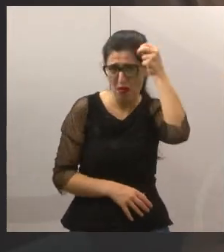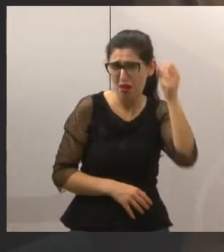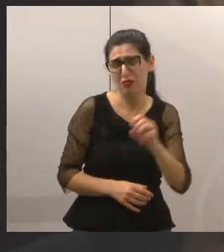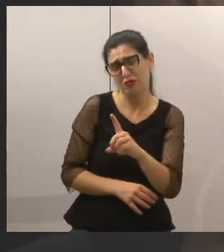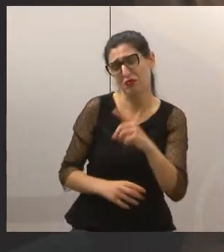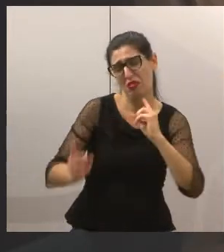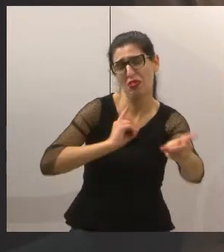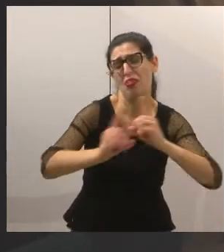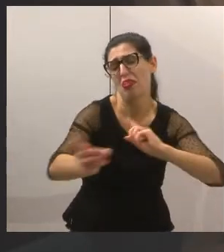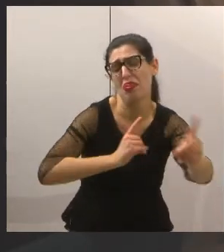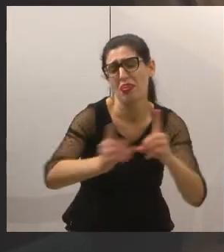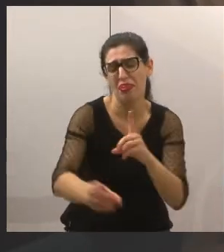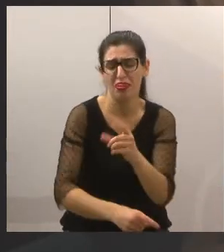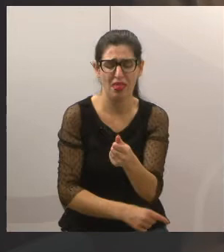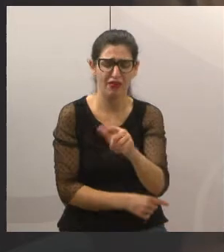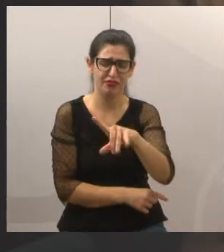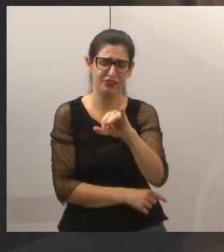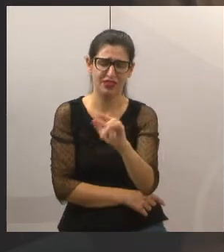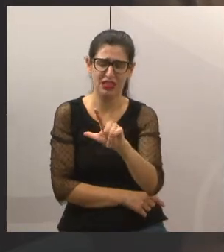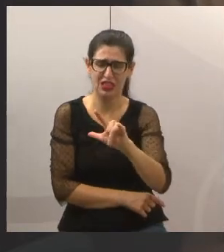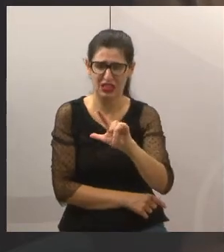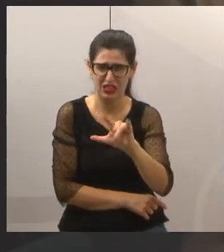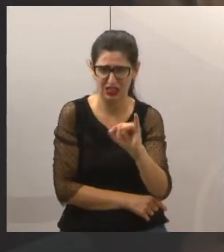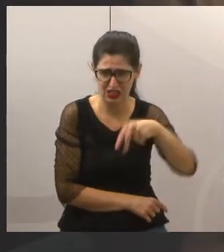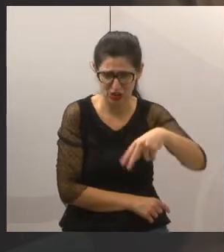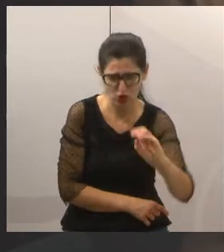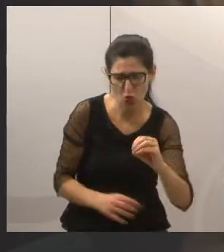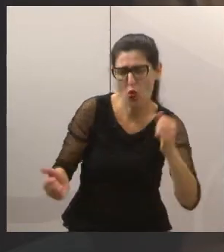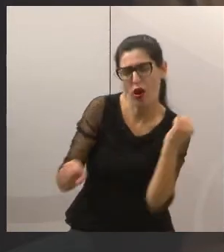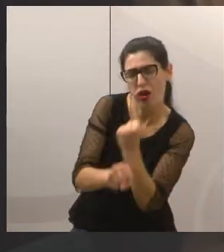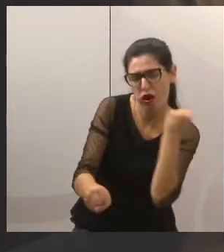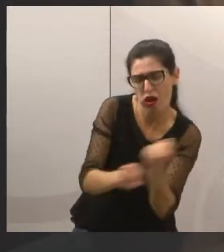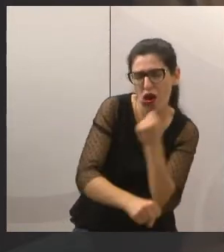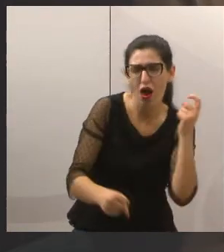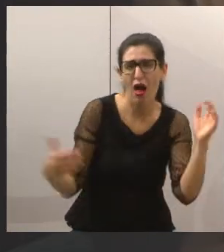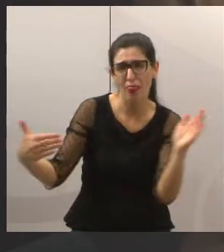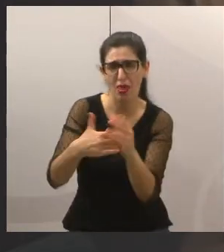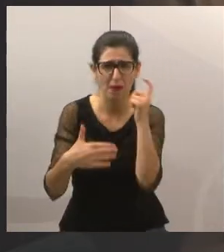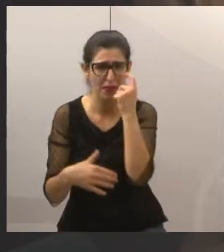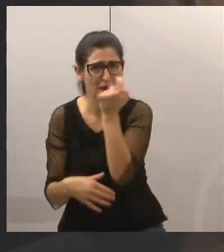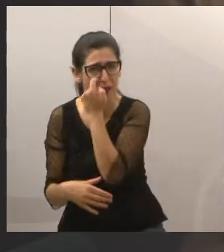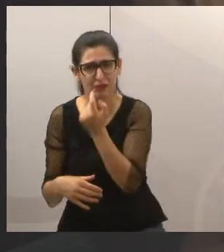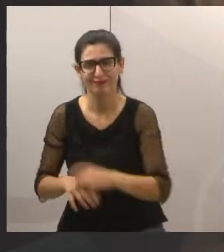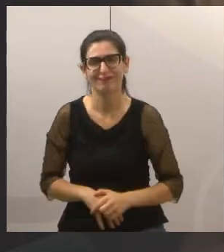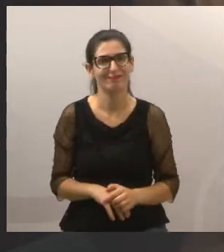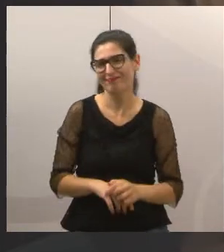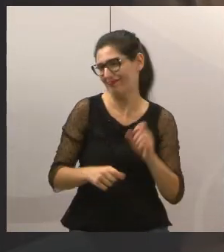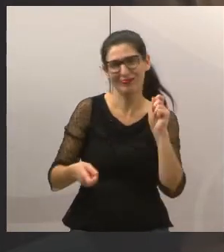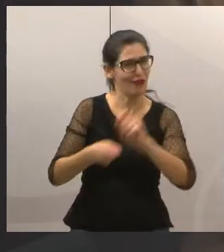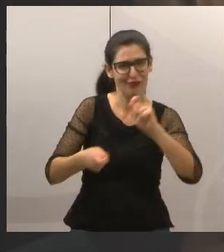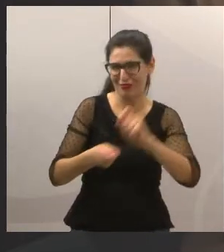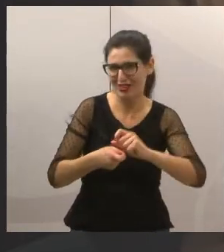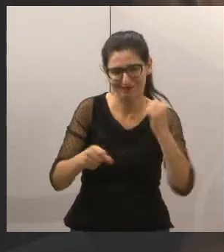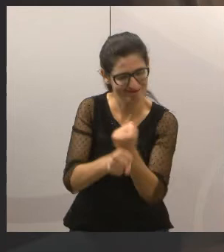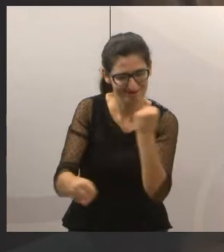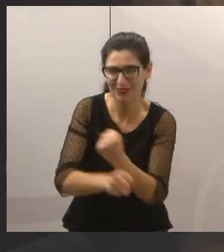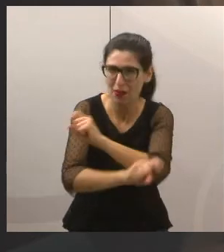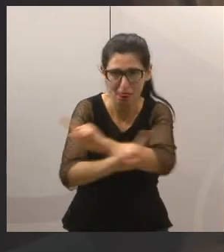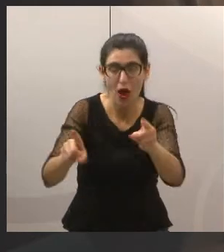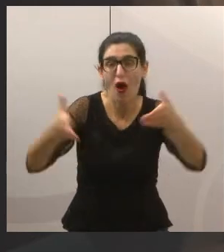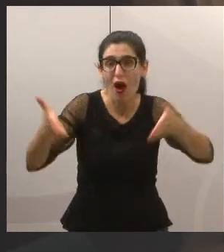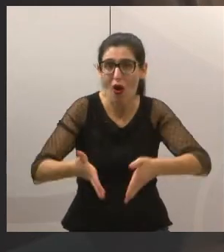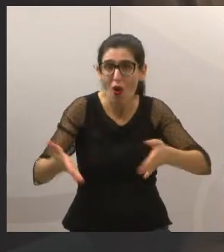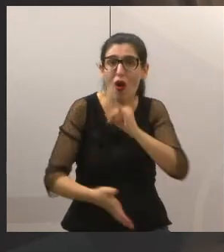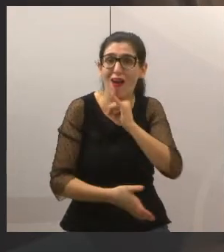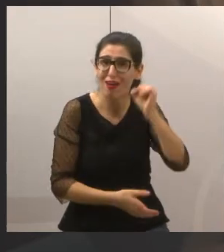Minha Lua, e até hoje não foi feito. Graças a Deus hoje, o Isaías Santana preocupou com o Parque Minha Lua e vai fazer a